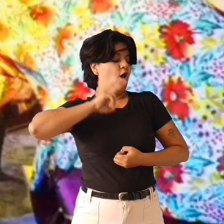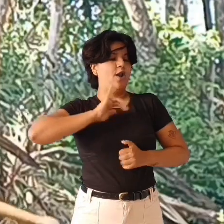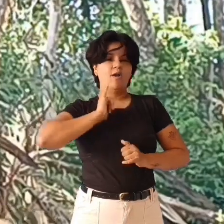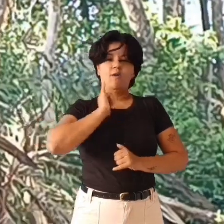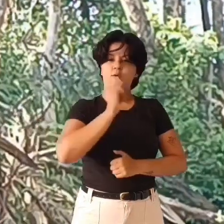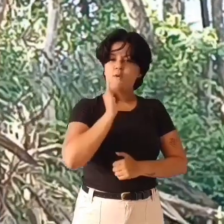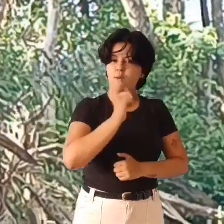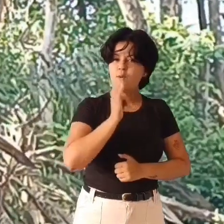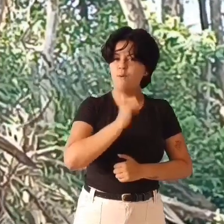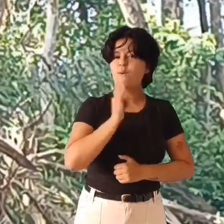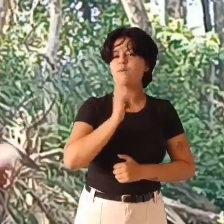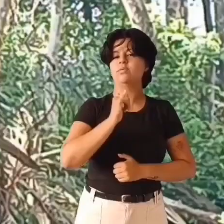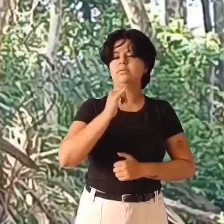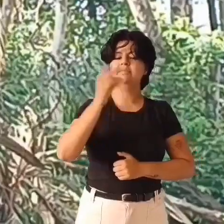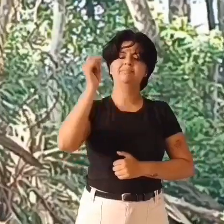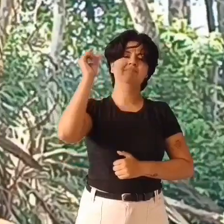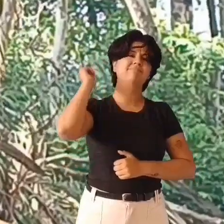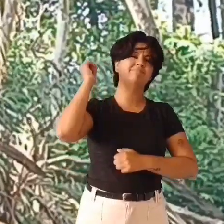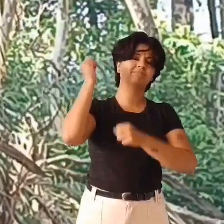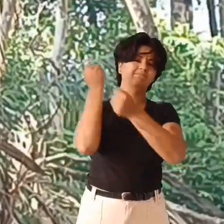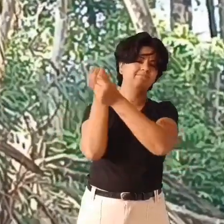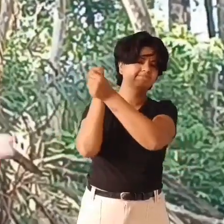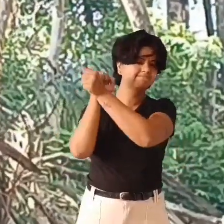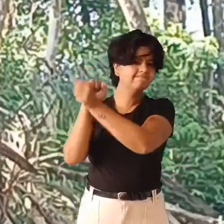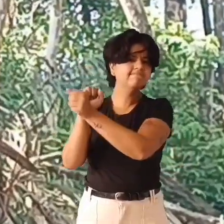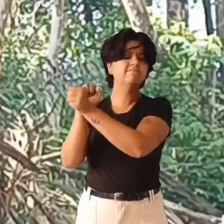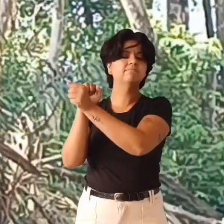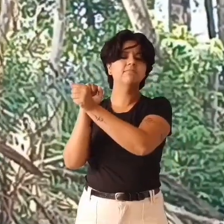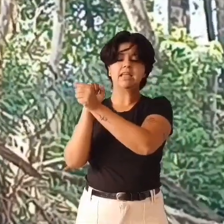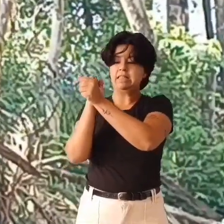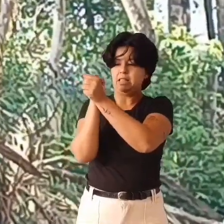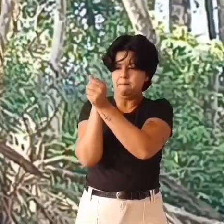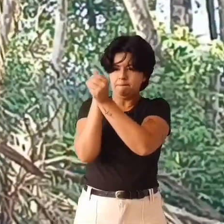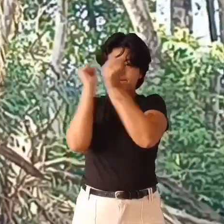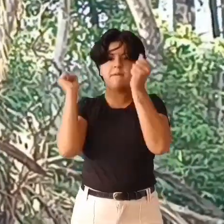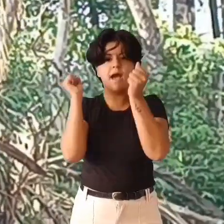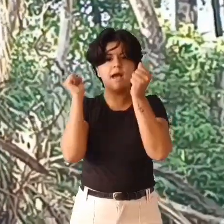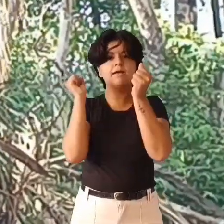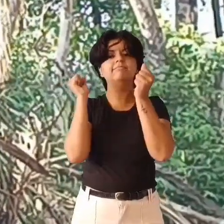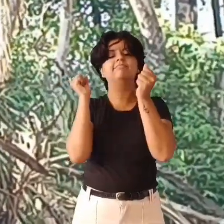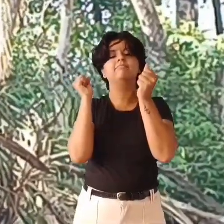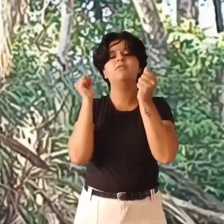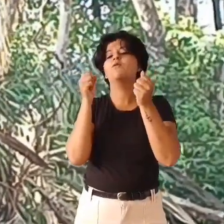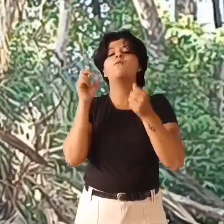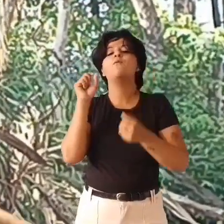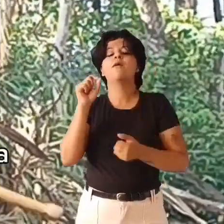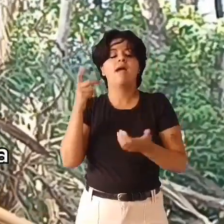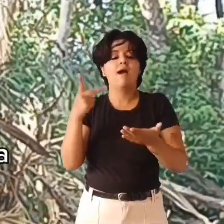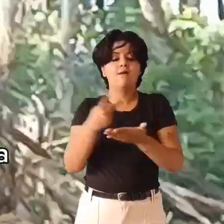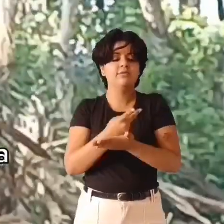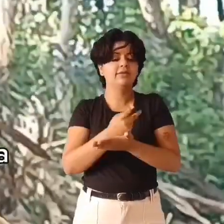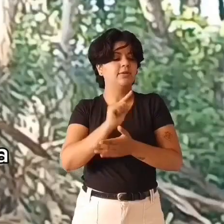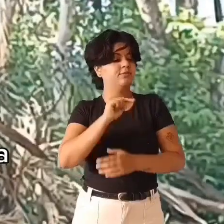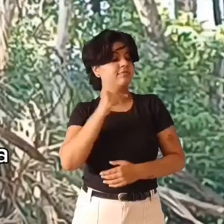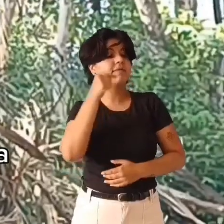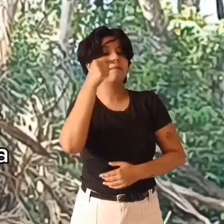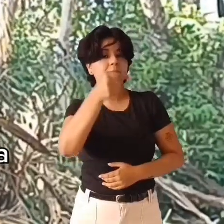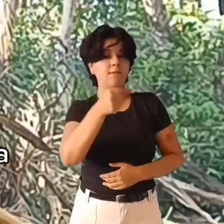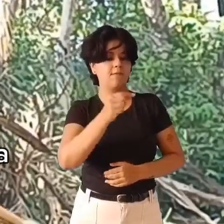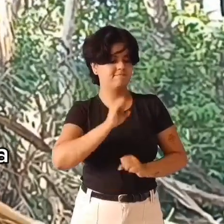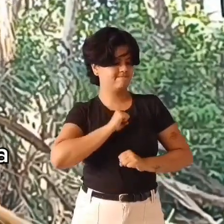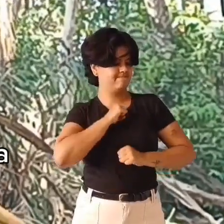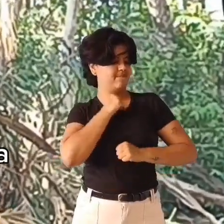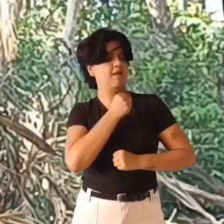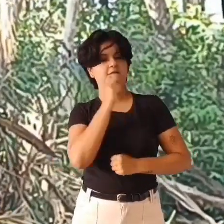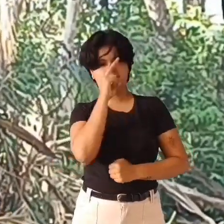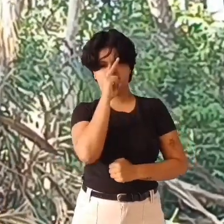dentro da comunidade. Desde as senzalas a gente já era uma sobrevivência, e depois da abolição da escravatura, a sobrevivência ficou